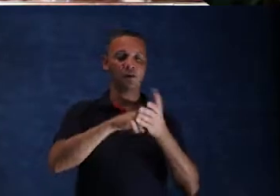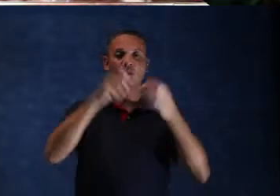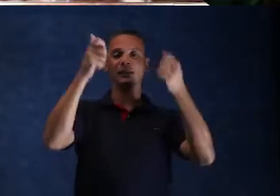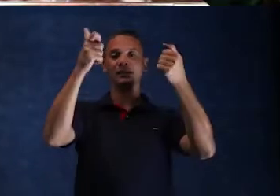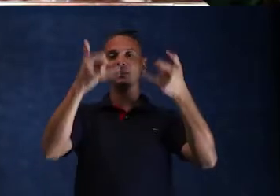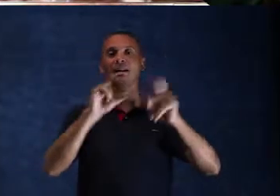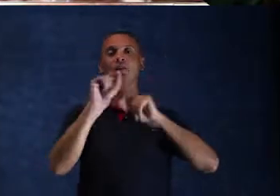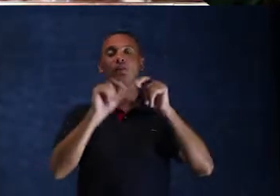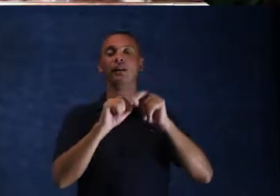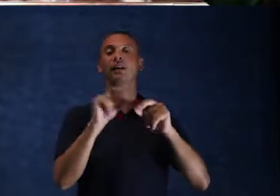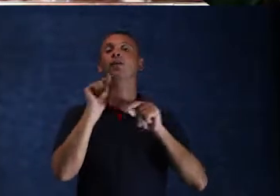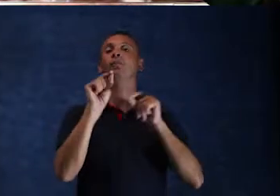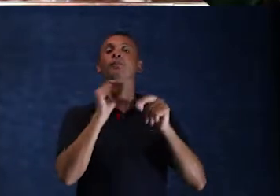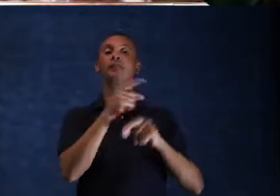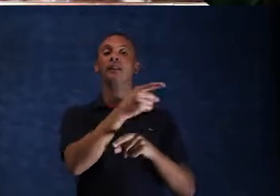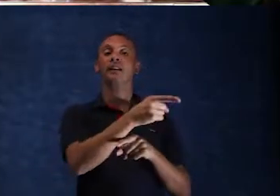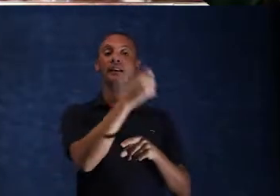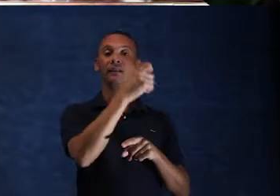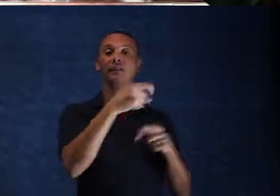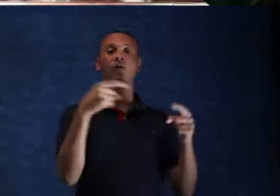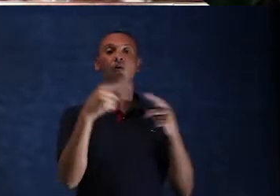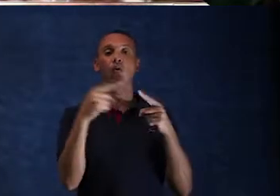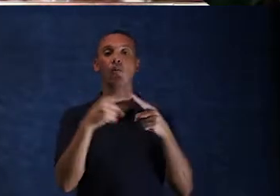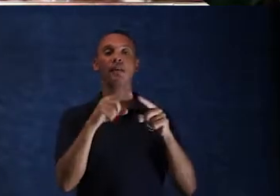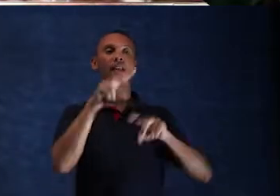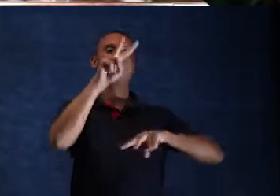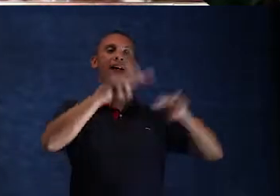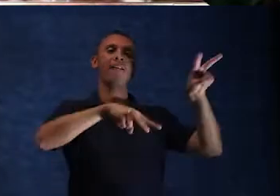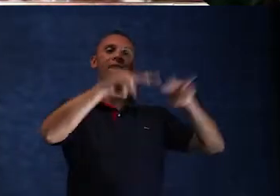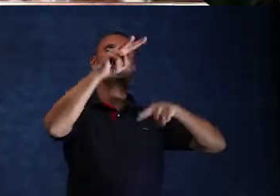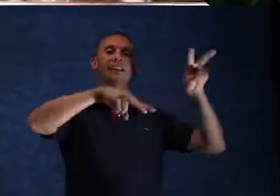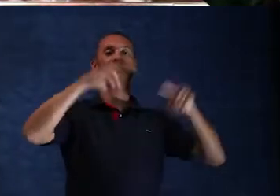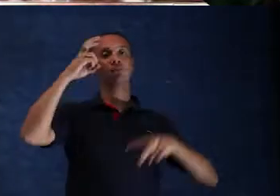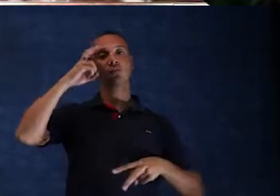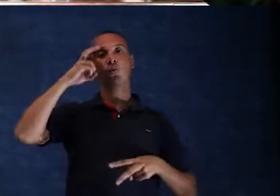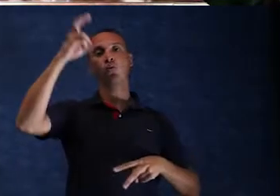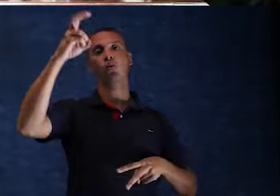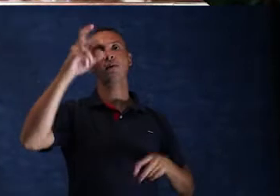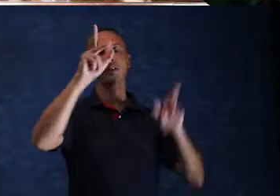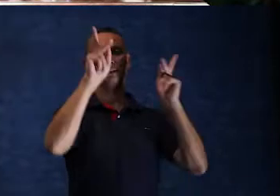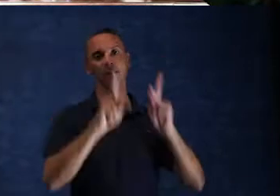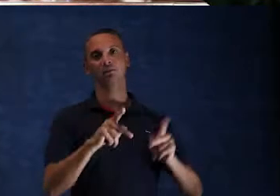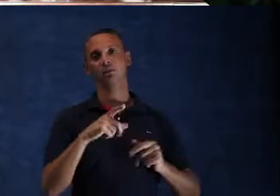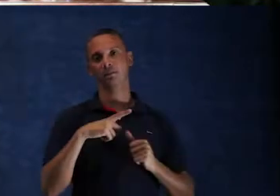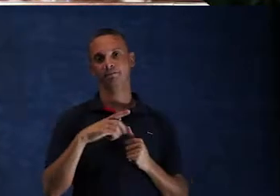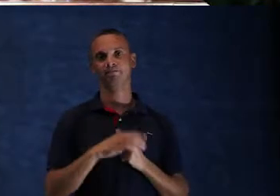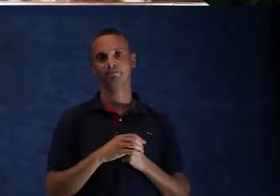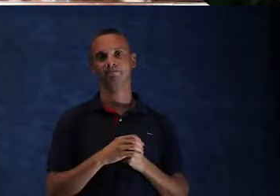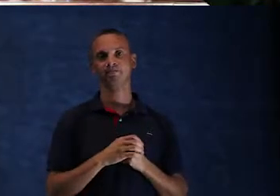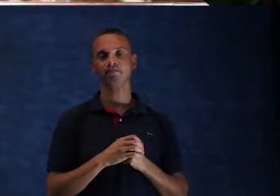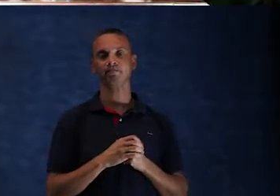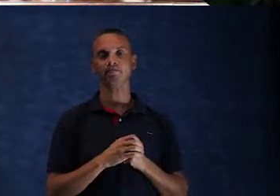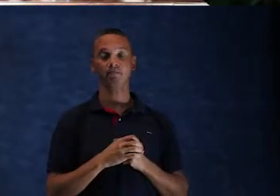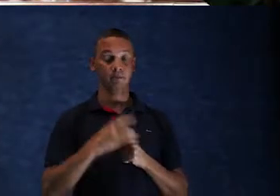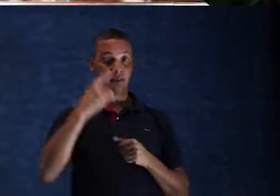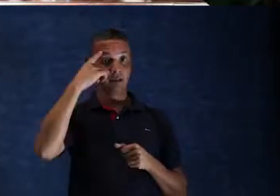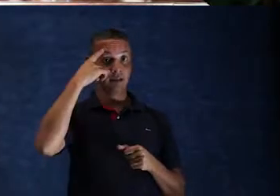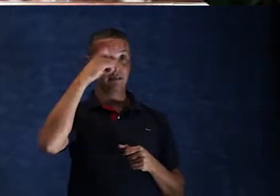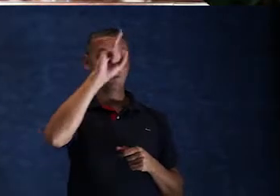o crime é uma forma de se avaliar a cultura. Né? Então, o crime ele é um lugar